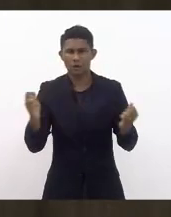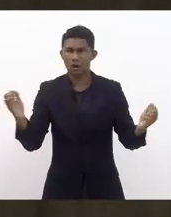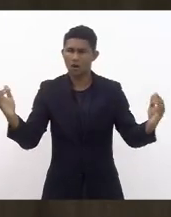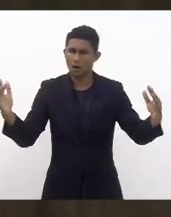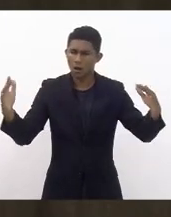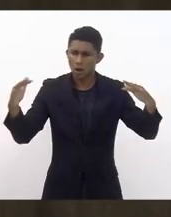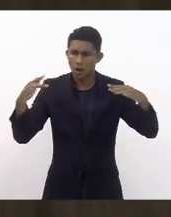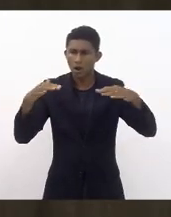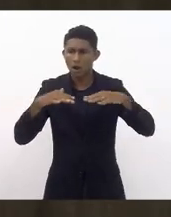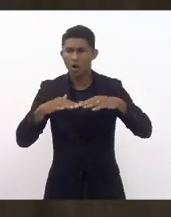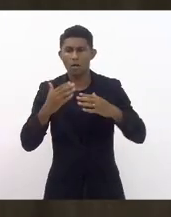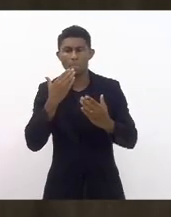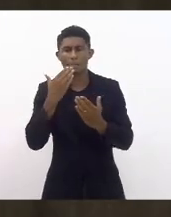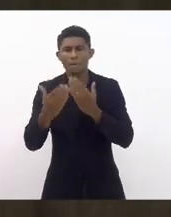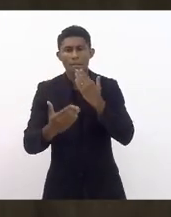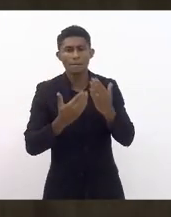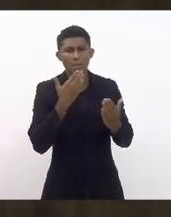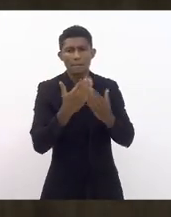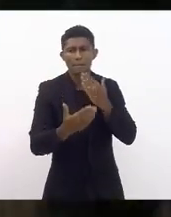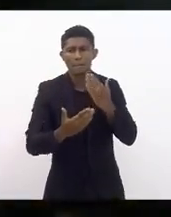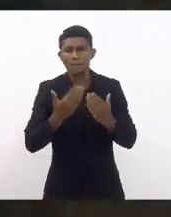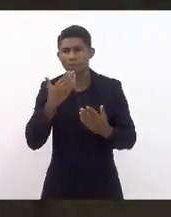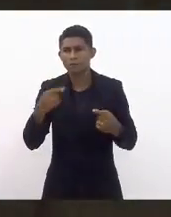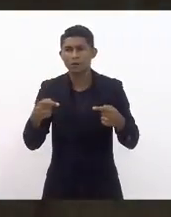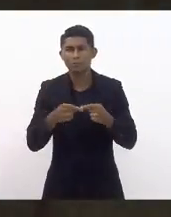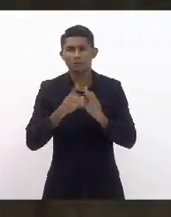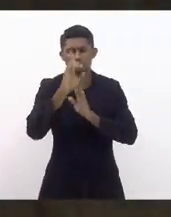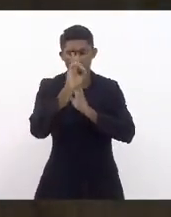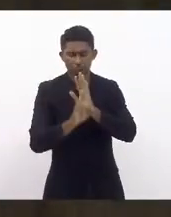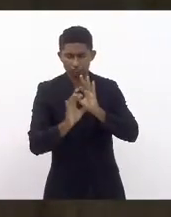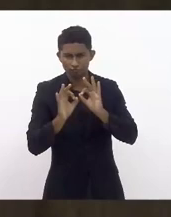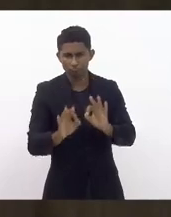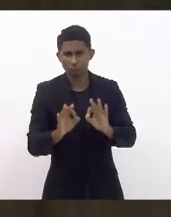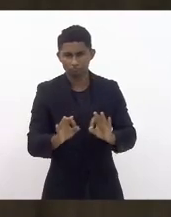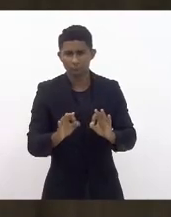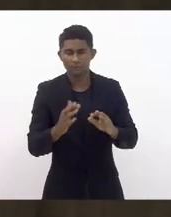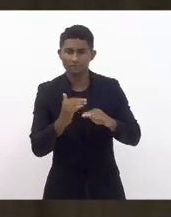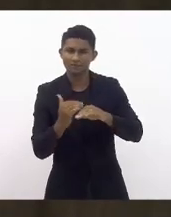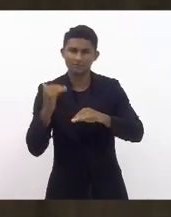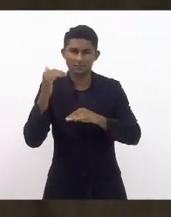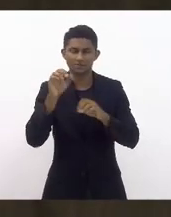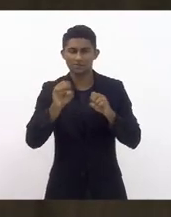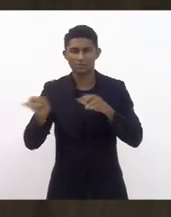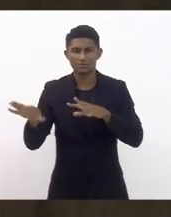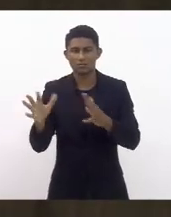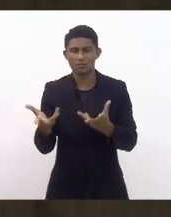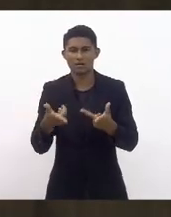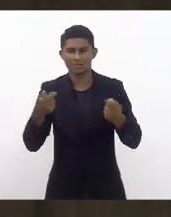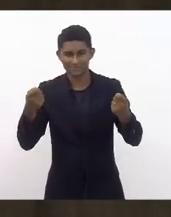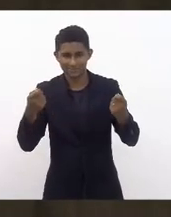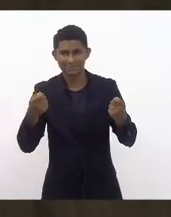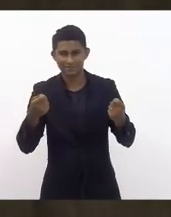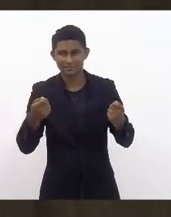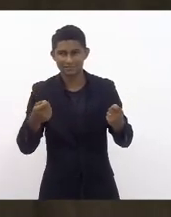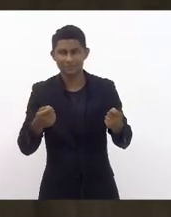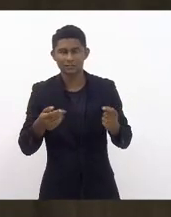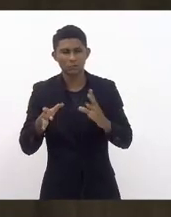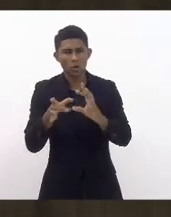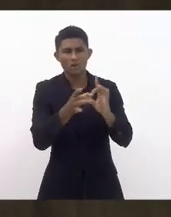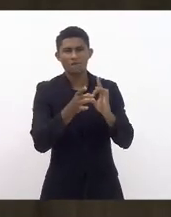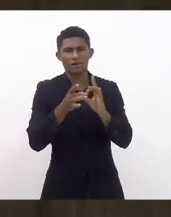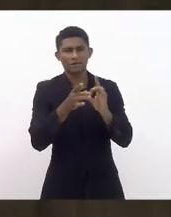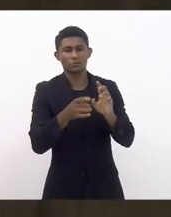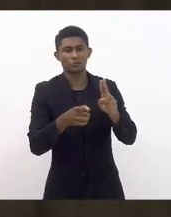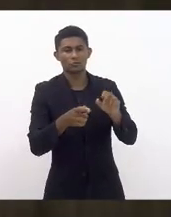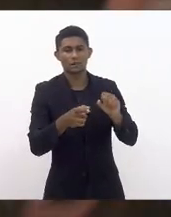a reivindicação que é um direito. Viva o ensino superior de qualidade, viva a unificação da